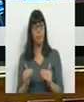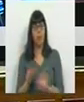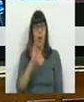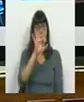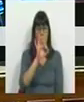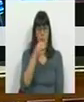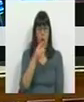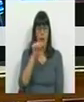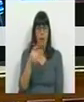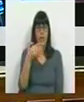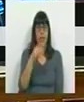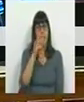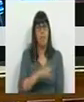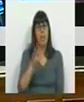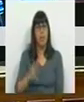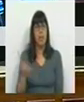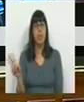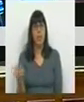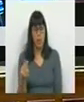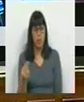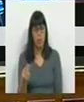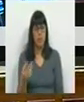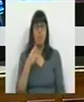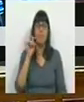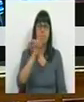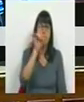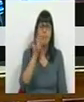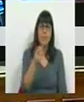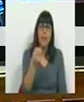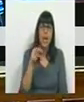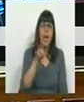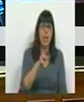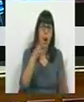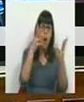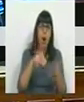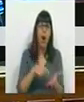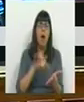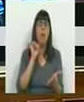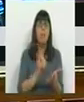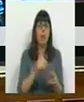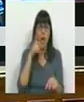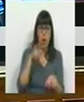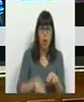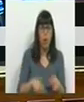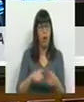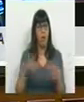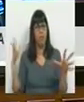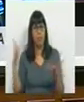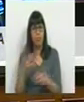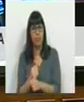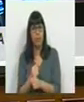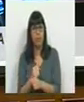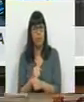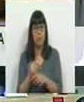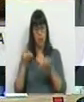em 89,7 milhões de euros, cabe interrogar se o anterior orçamento eram orçamentos de cortes, de